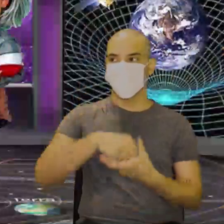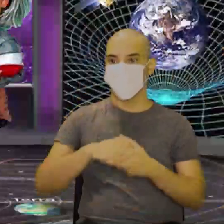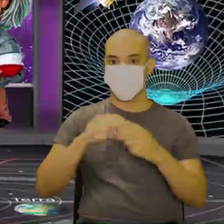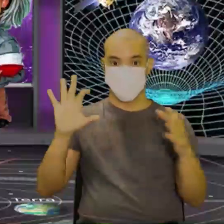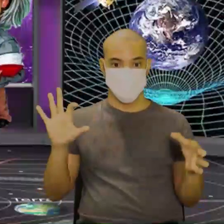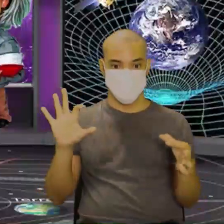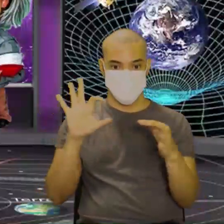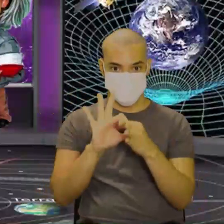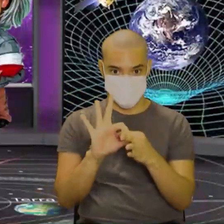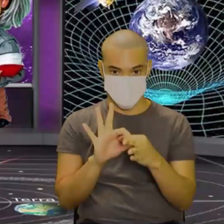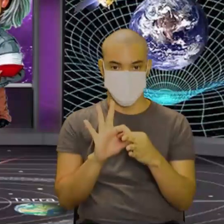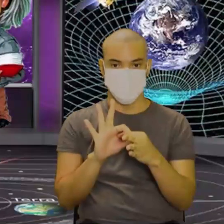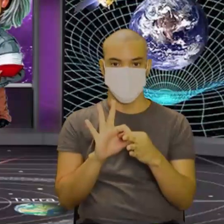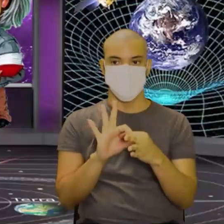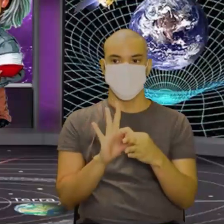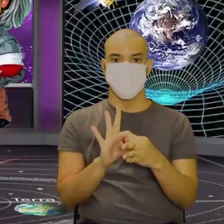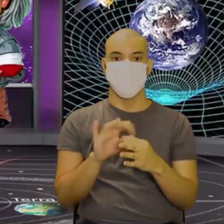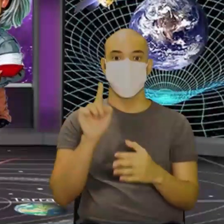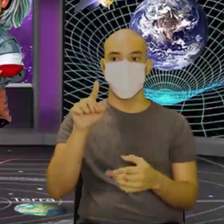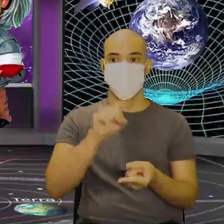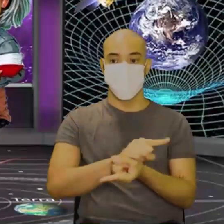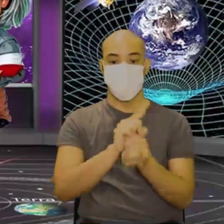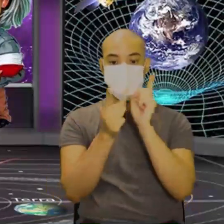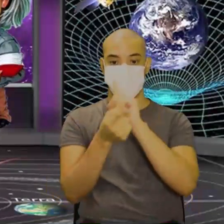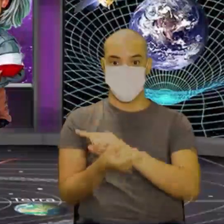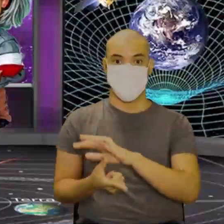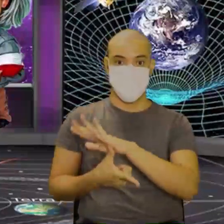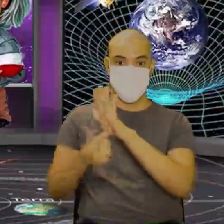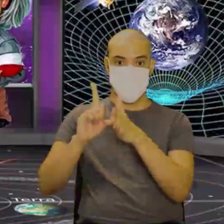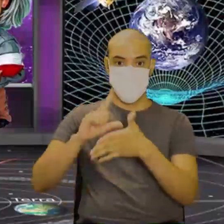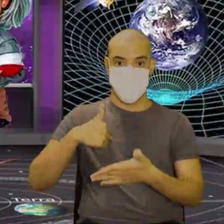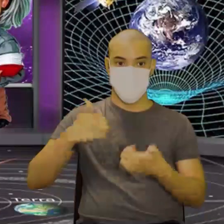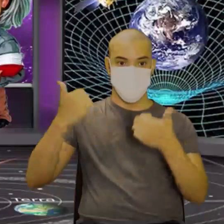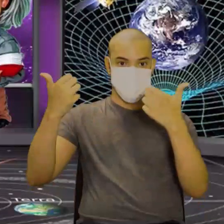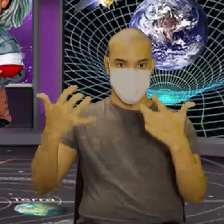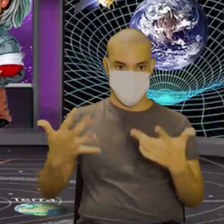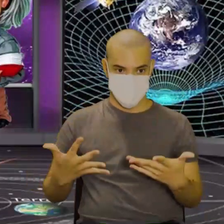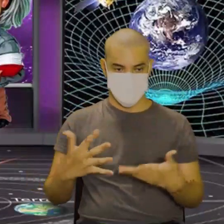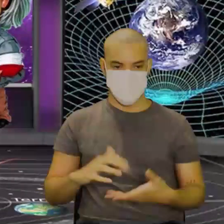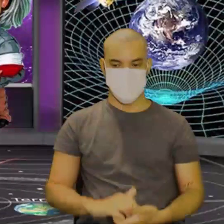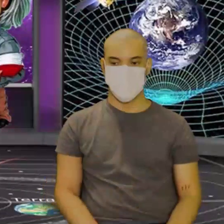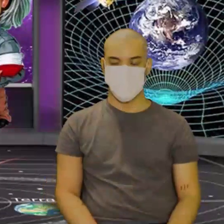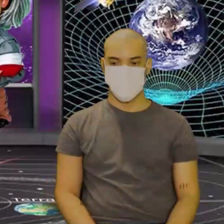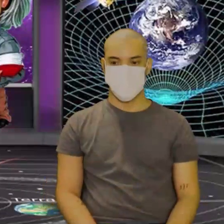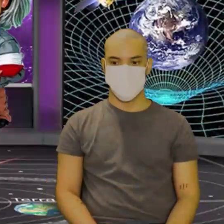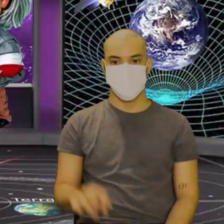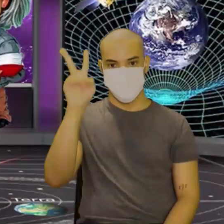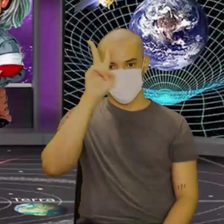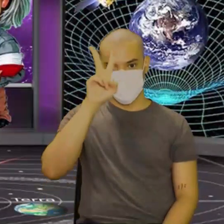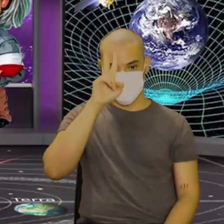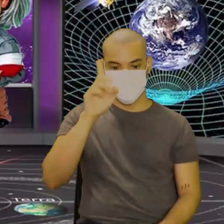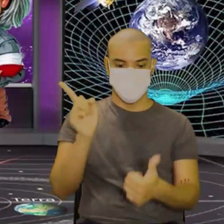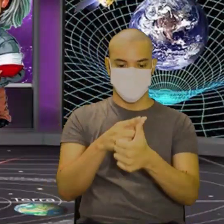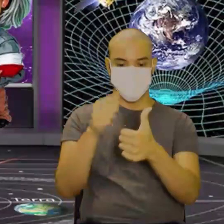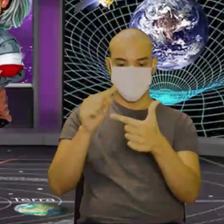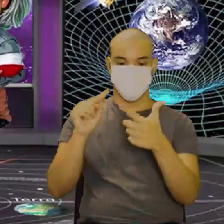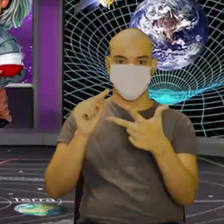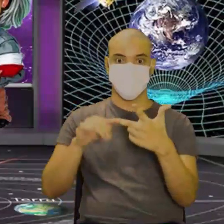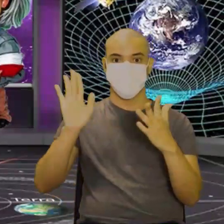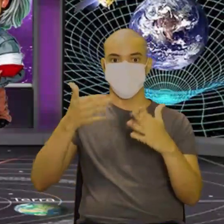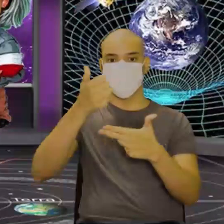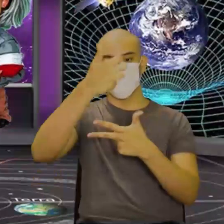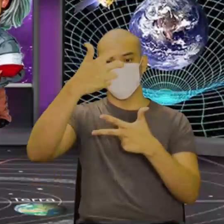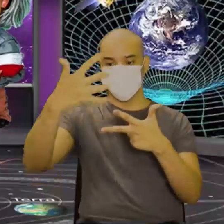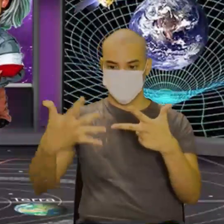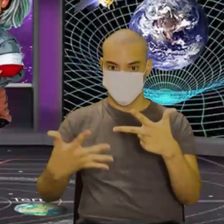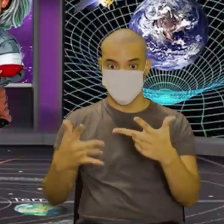associação, é o inverso do que a gente estava trabalhando nas outras. né, lá para resistores em série e geradores